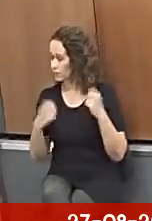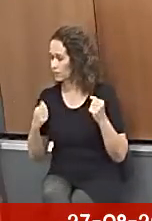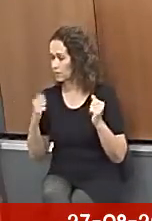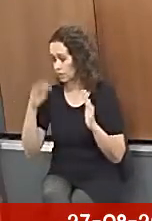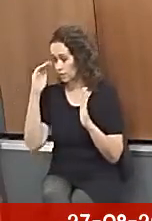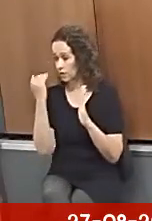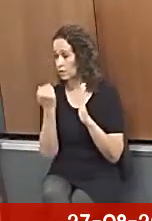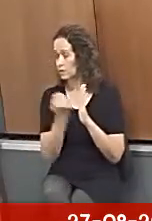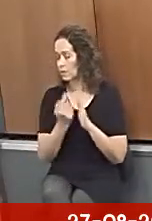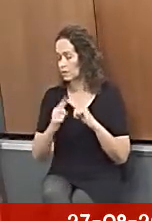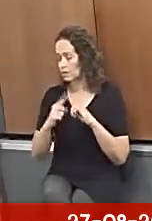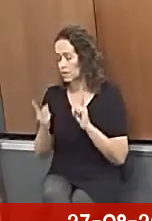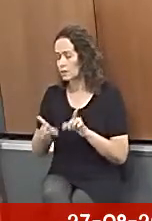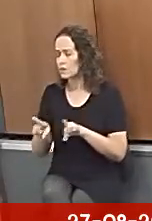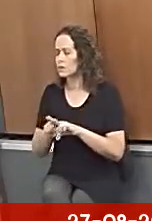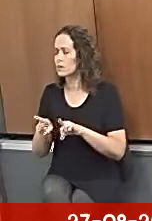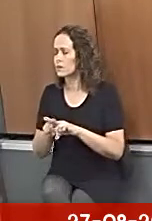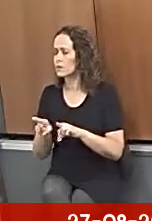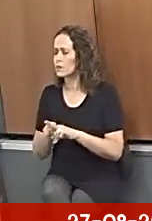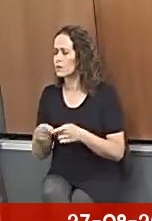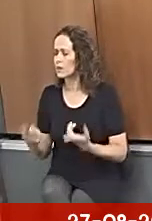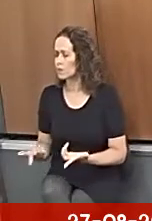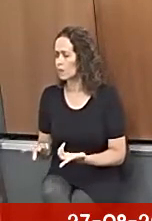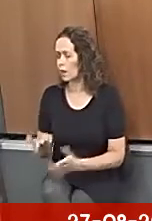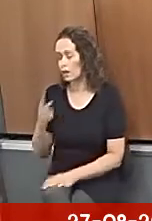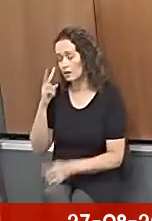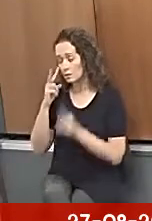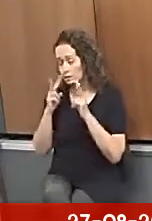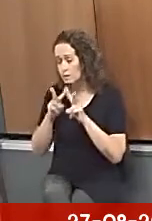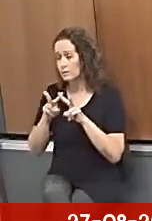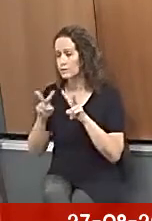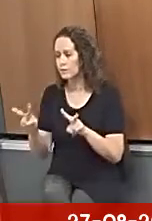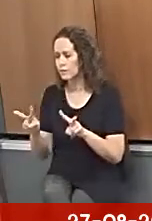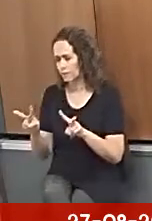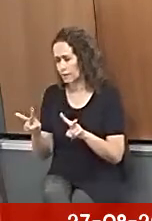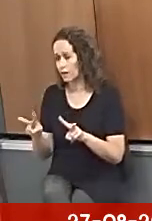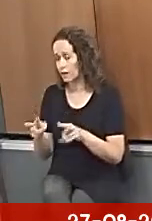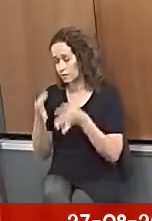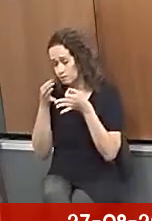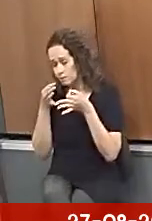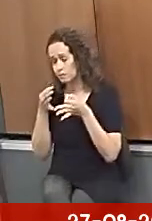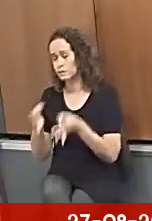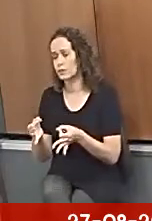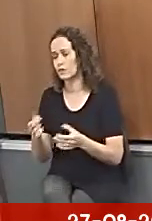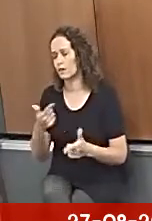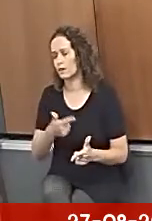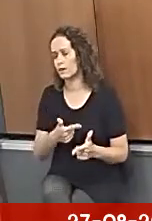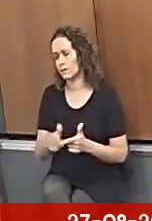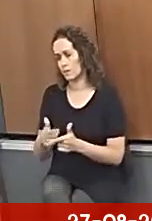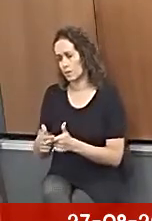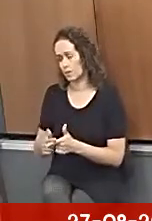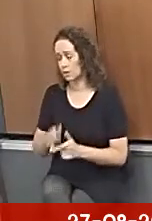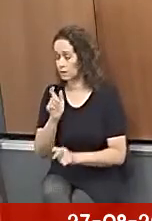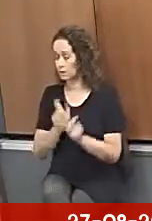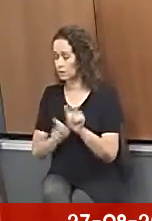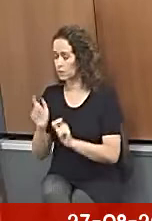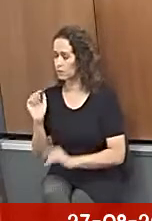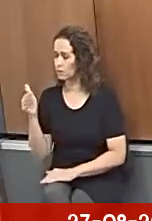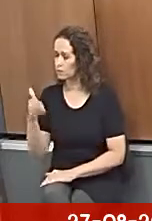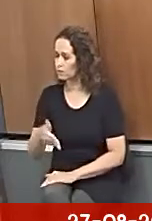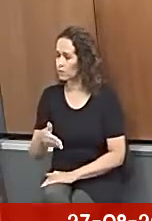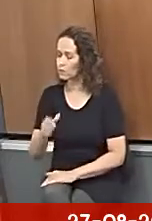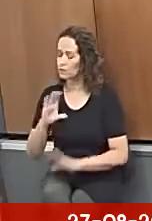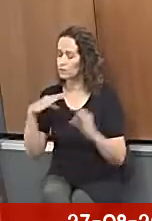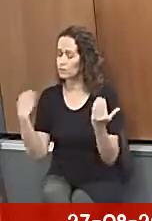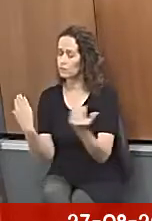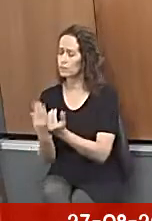ter um bom senso um bom senso para enxergar esses problemas as pessoas vão ao estádio para se divertir para ter